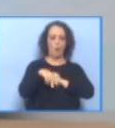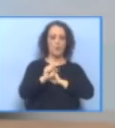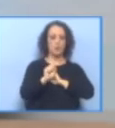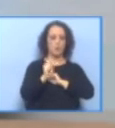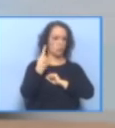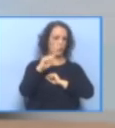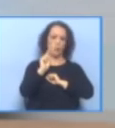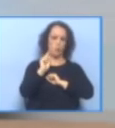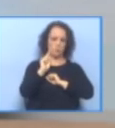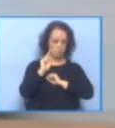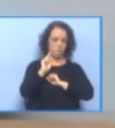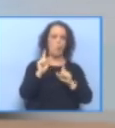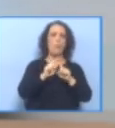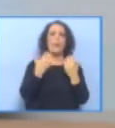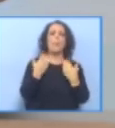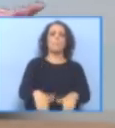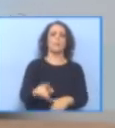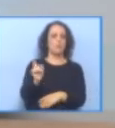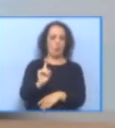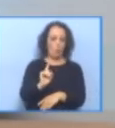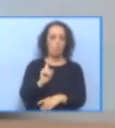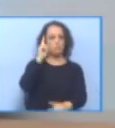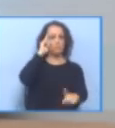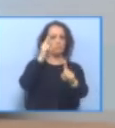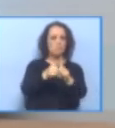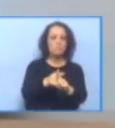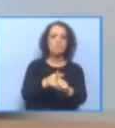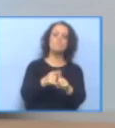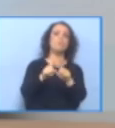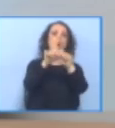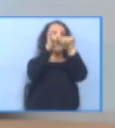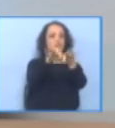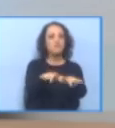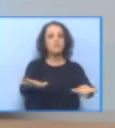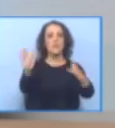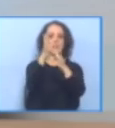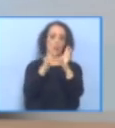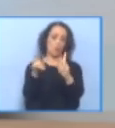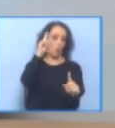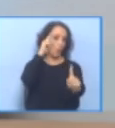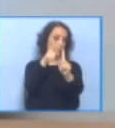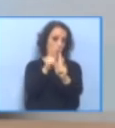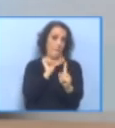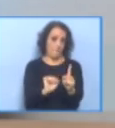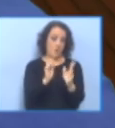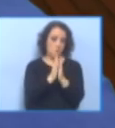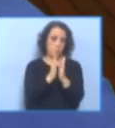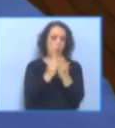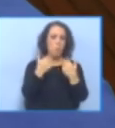muito mais do que isso, portanto tem a missão de irradiar Cristo e é essa a sua principal missão, mas isso